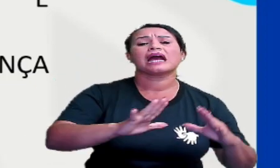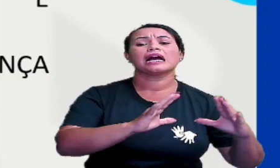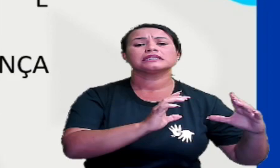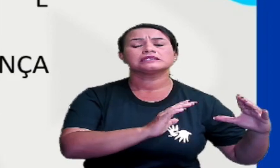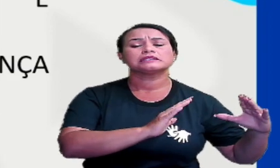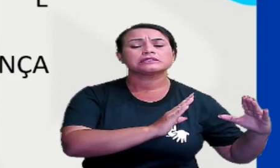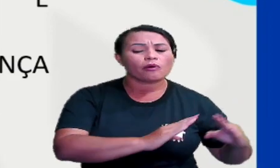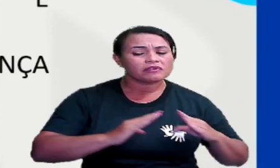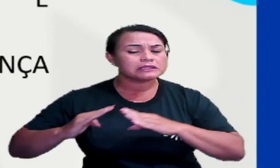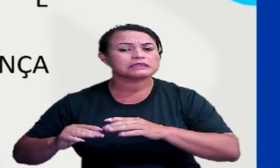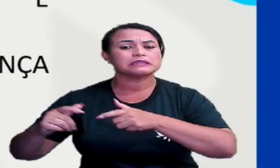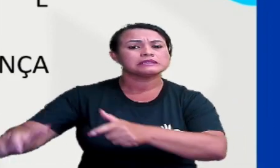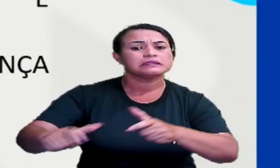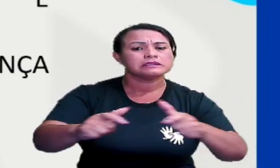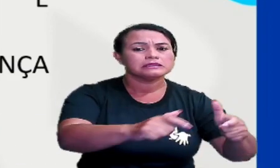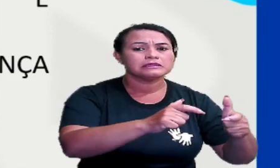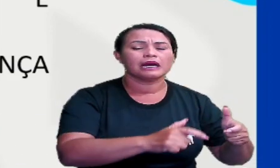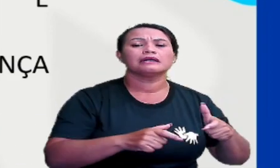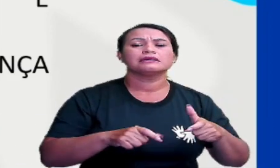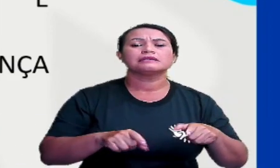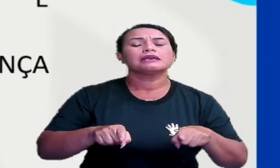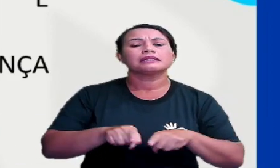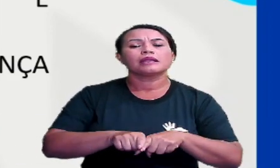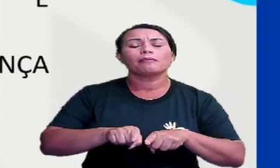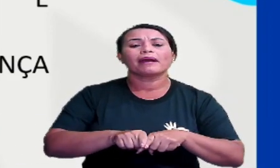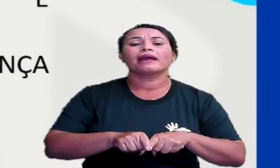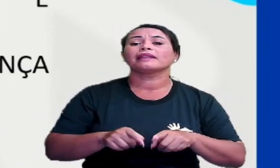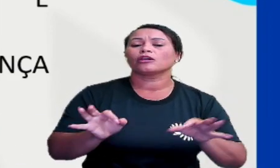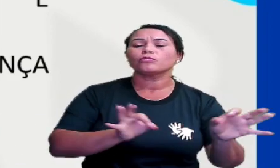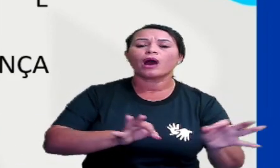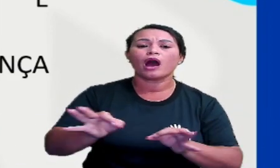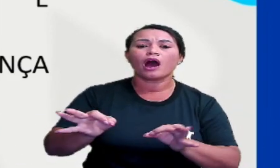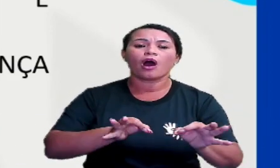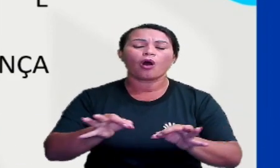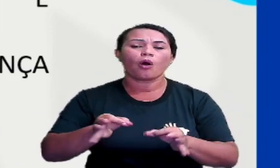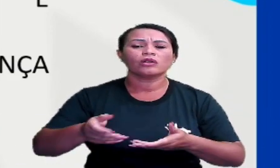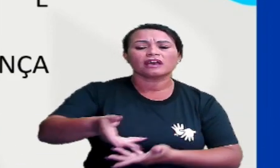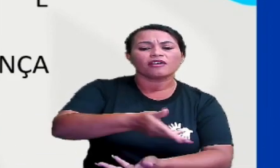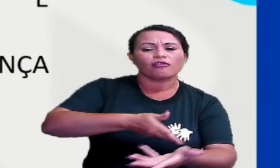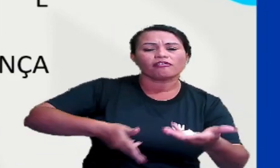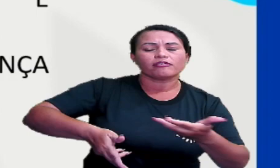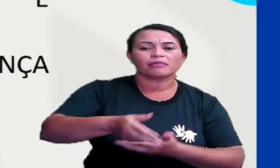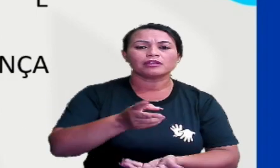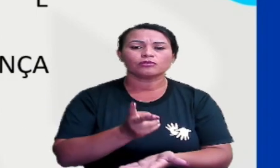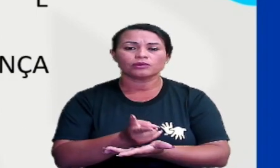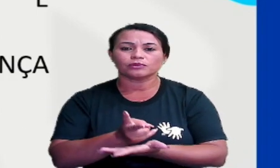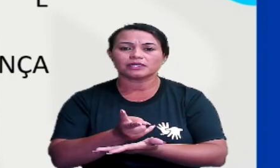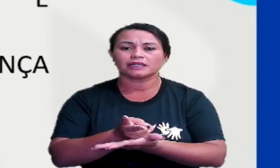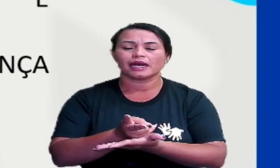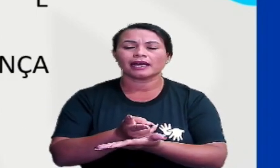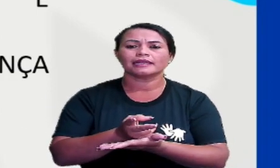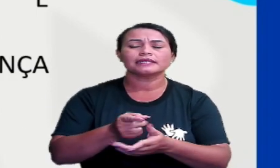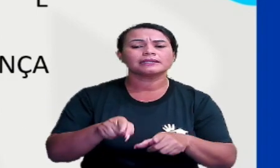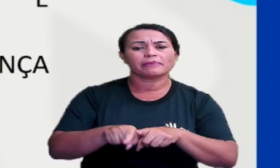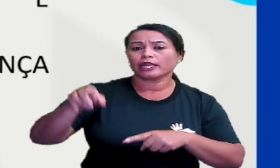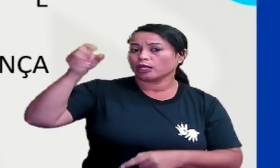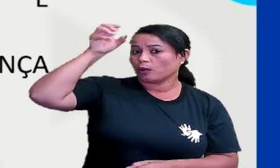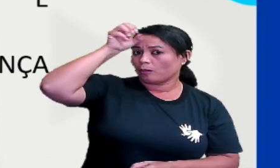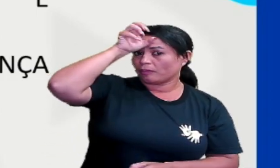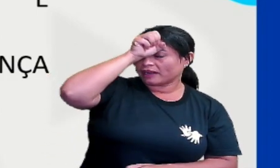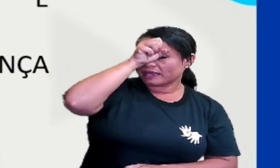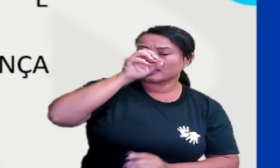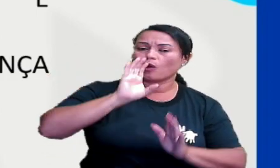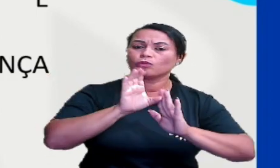vizinhança, separação e fronteira, ordem, envolvimento e continuidade, e compreender o conceito